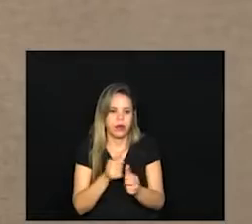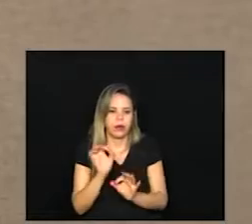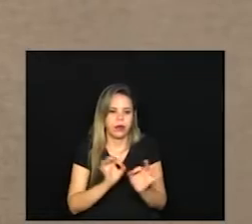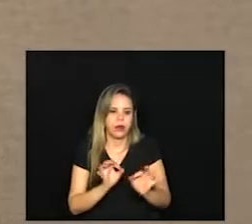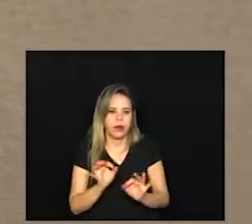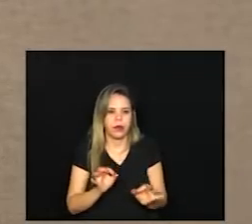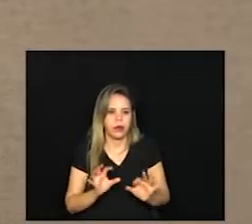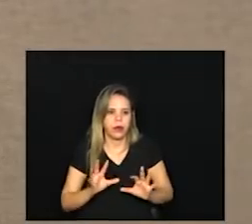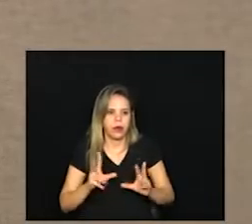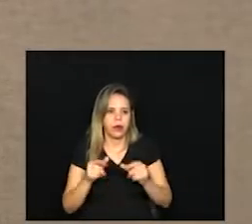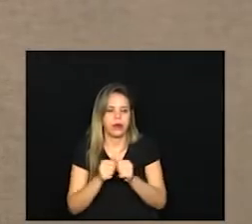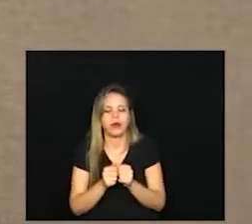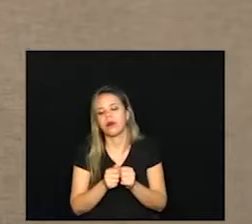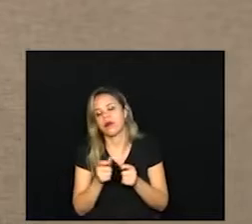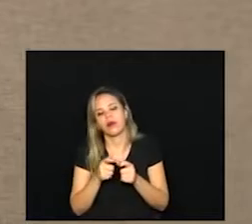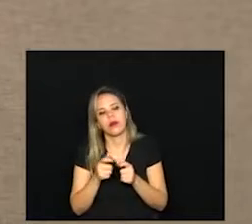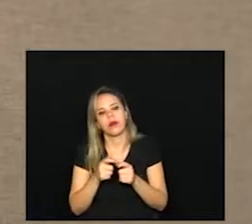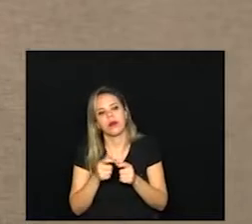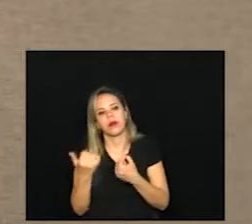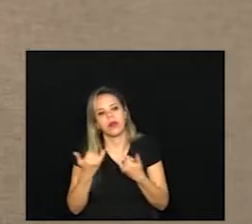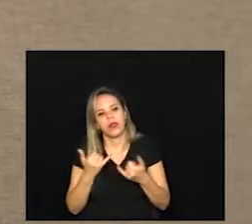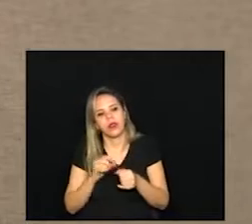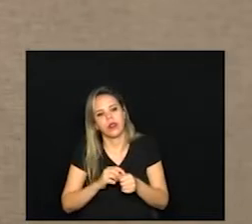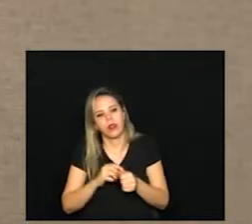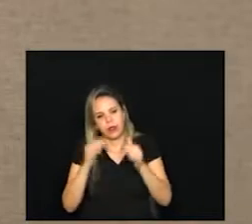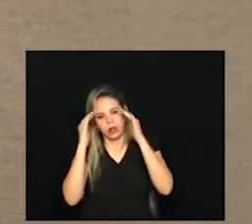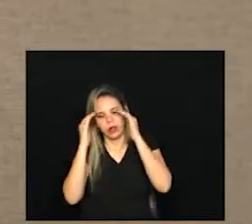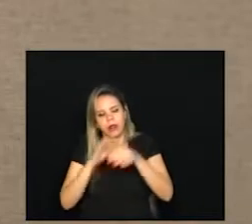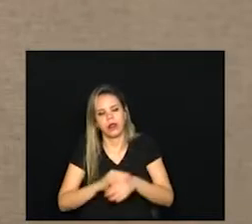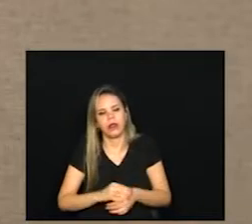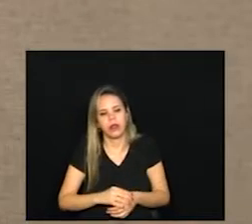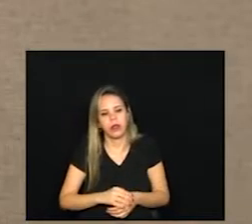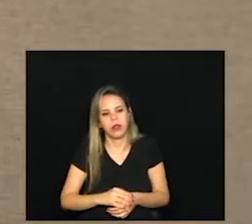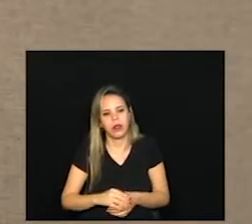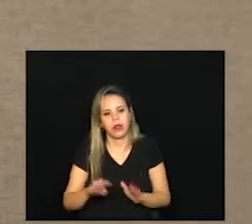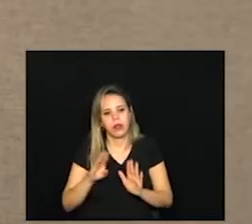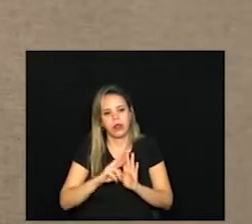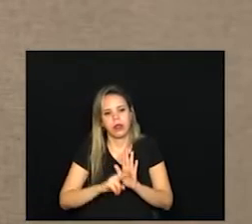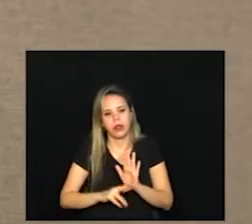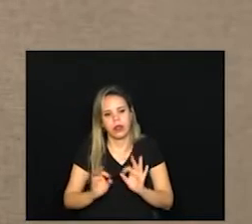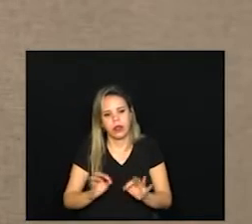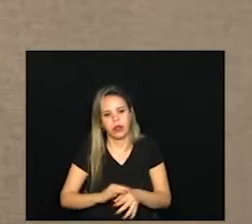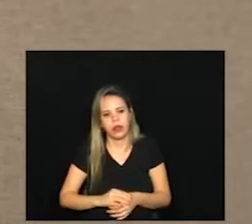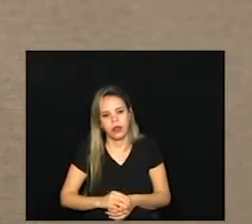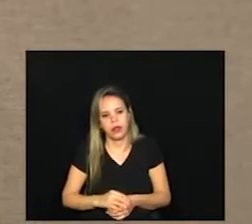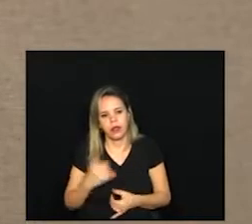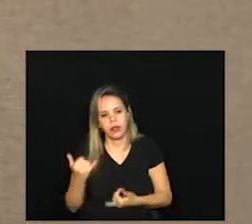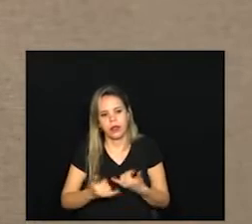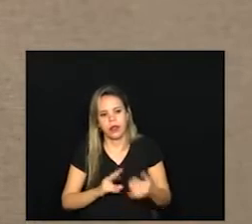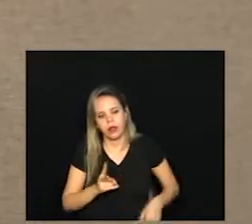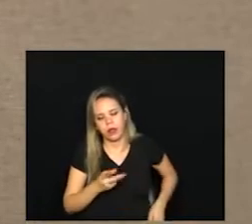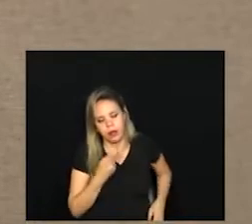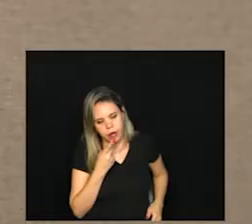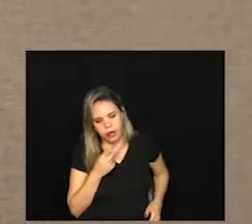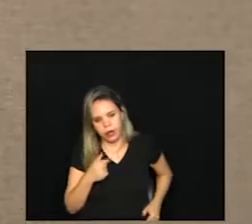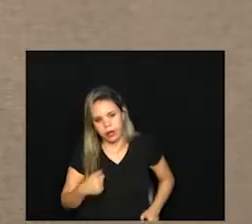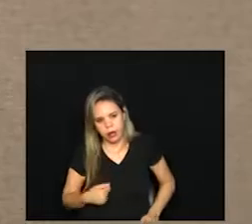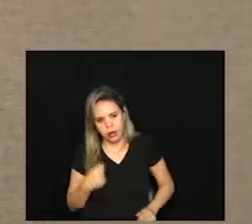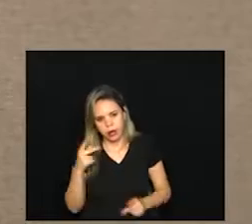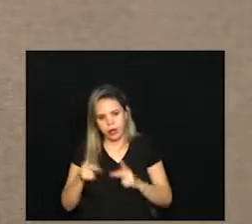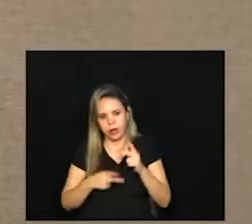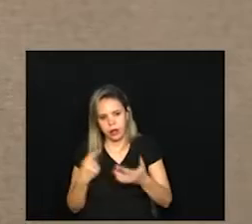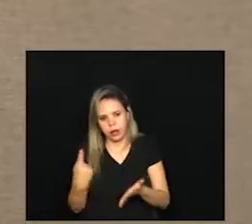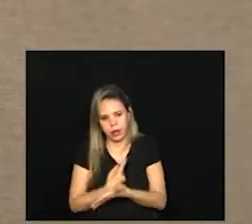regular. Tudo que o dermatologista fala, a gente tem que seguir como uma cartilha, né? Eu brinco sempre que, para as pessoas